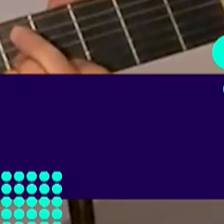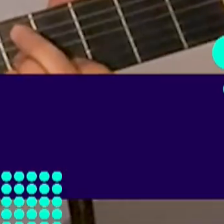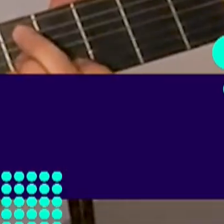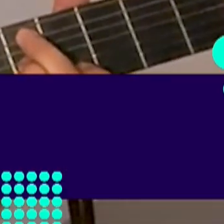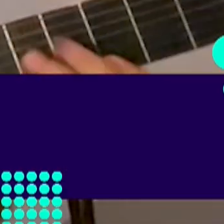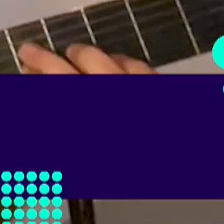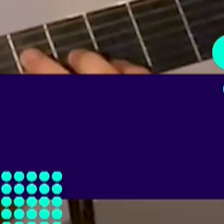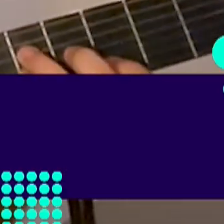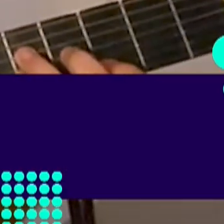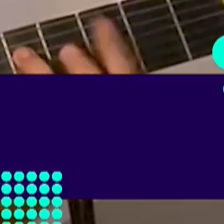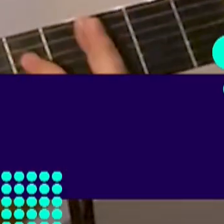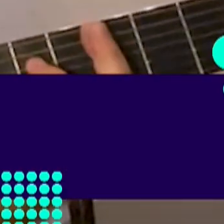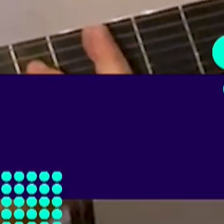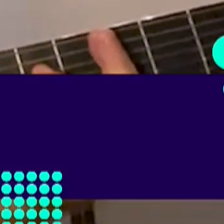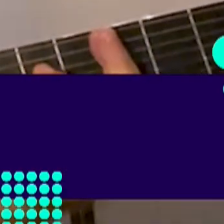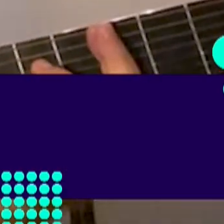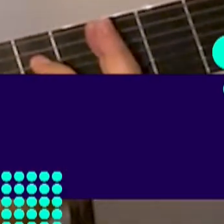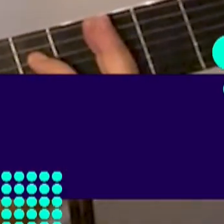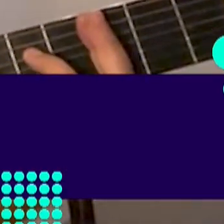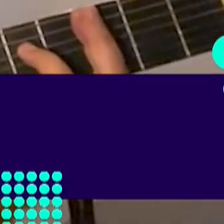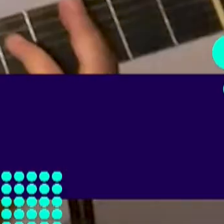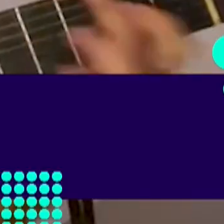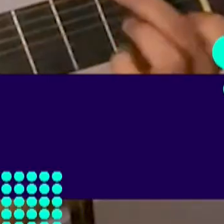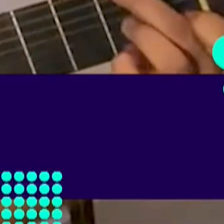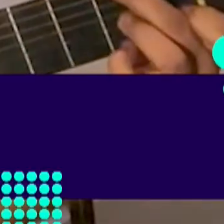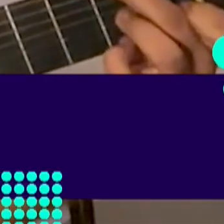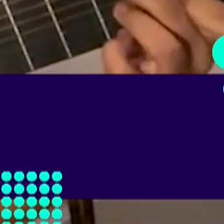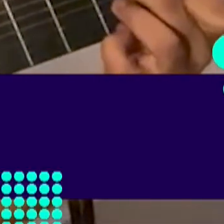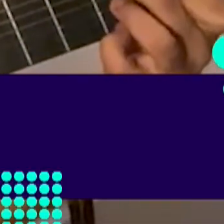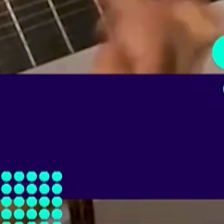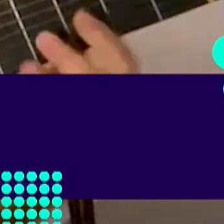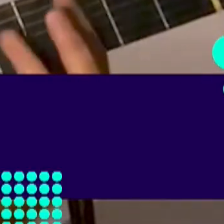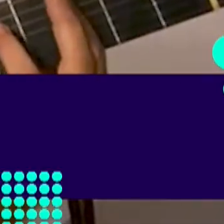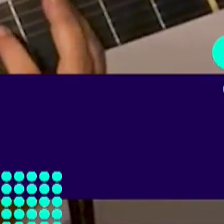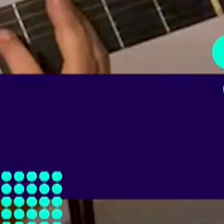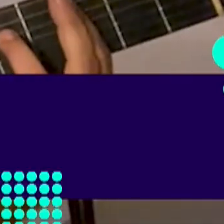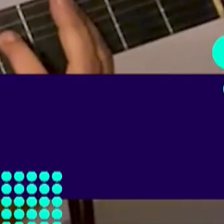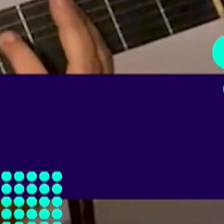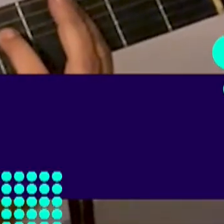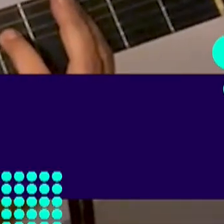Nem sangue nem areia eu sou.